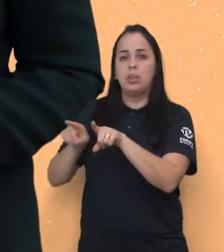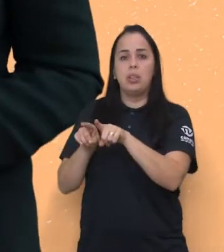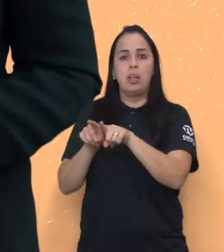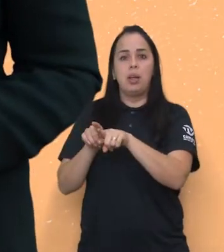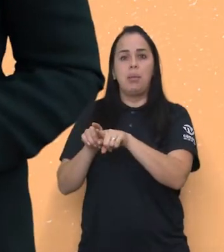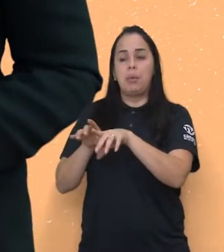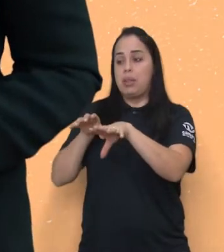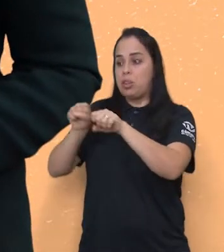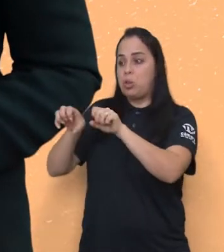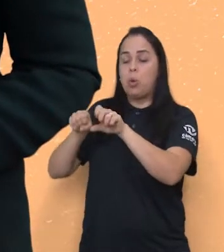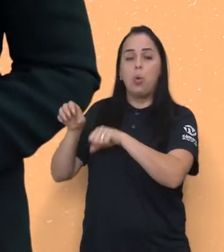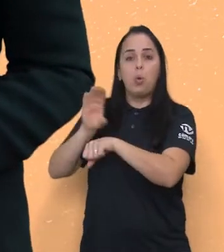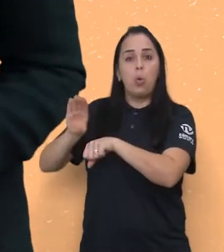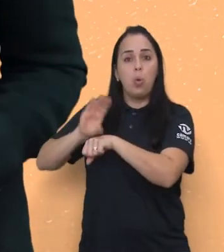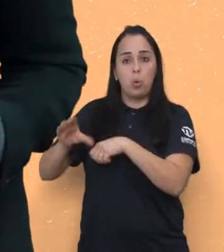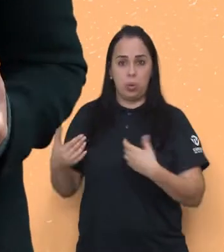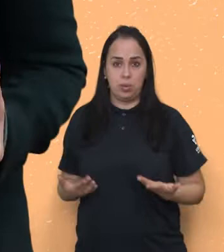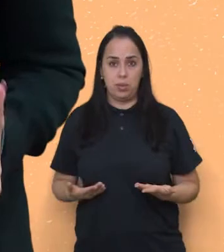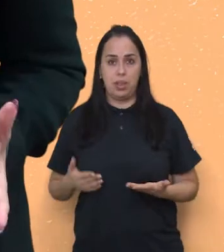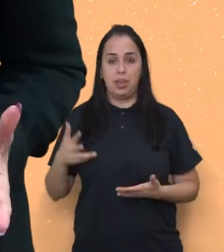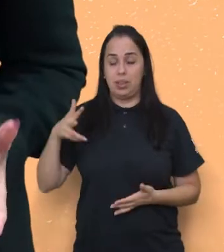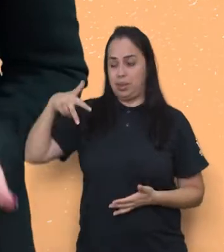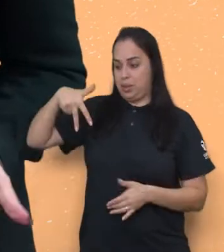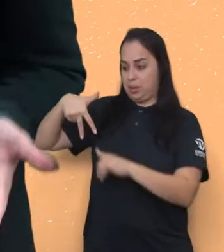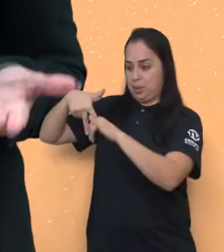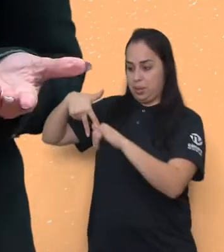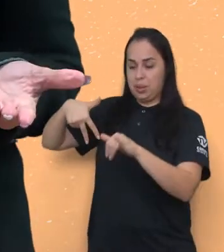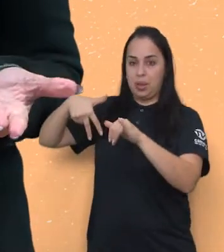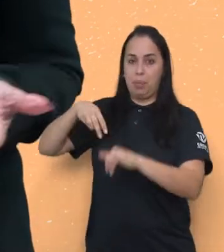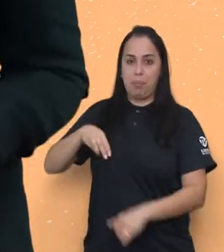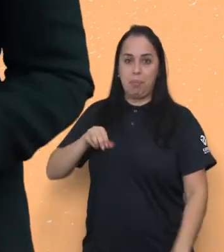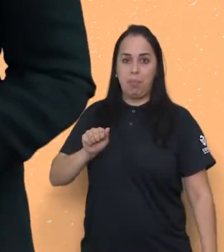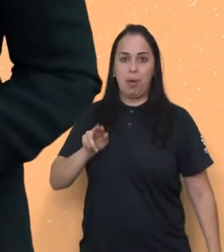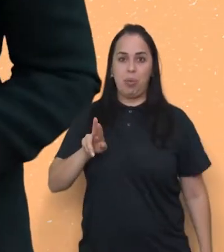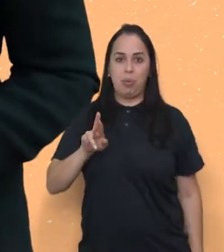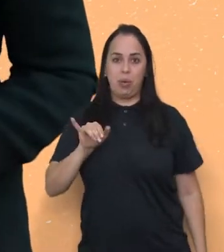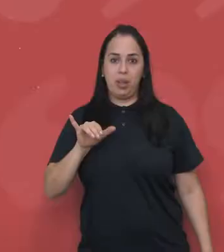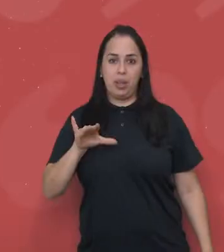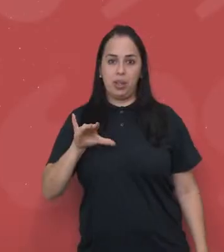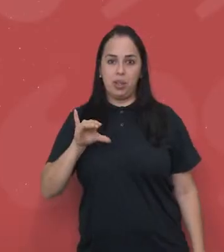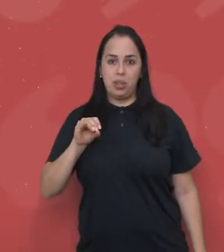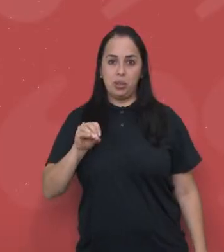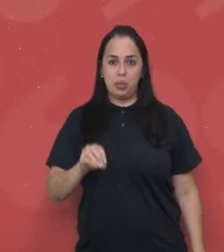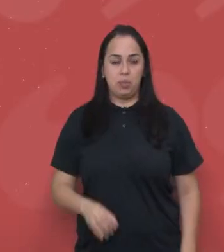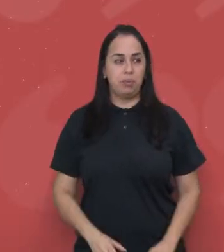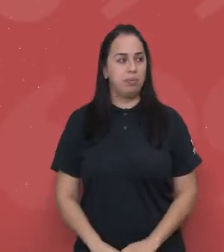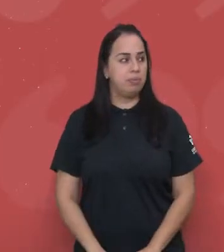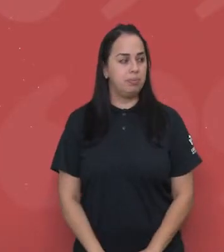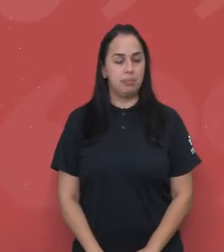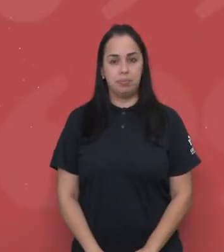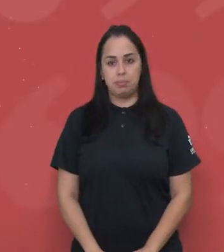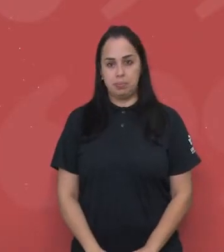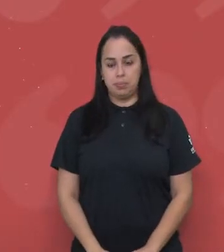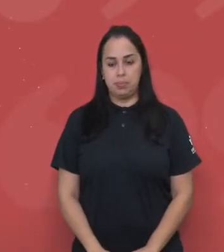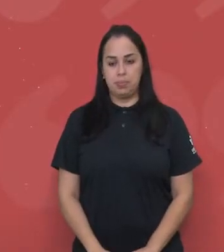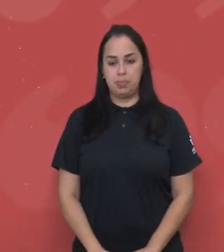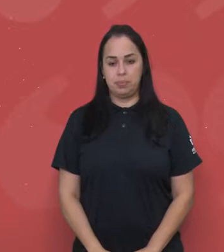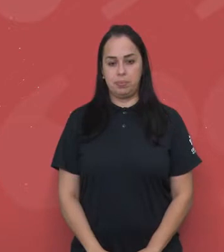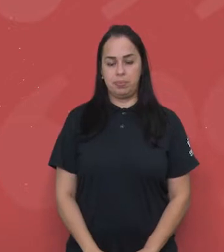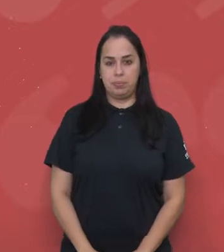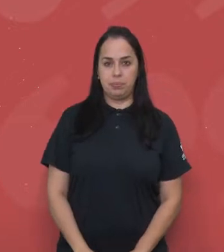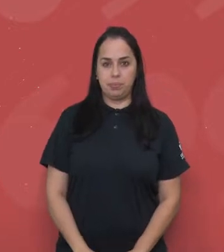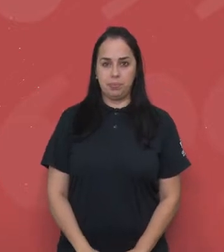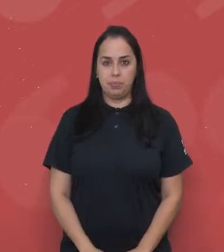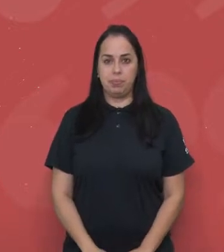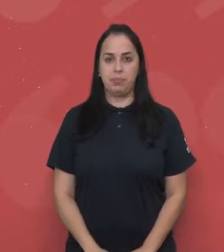da indústria 4.0 com a palavra Maurício o gala em qual o cenário